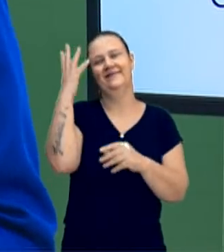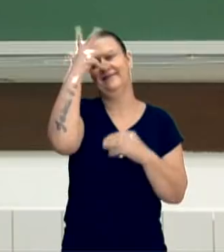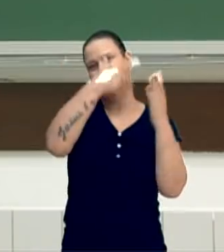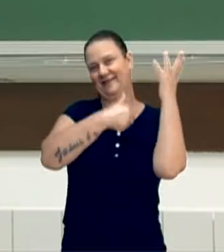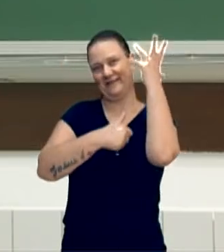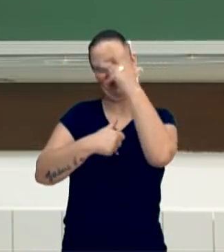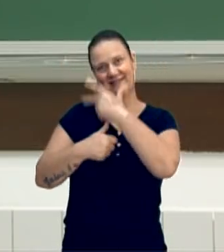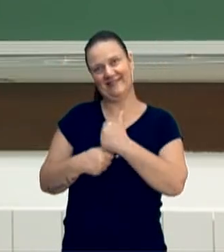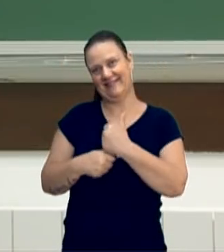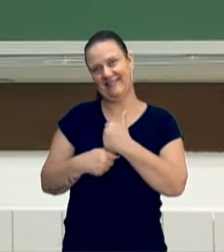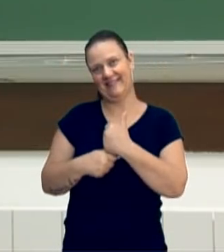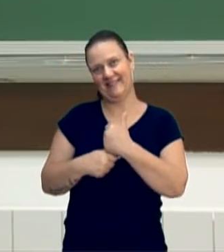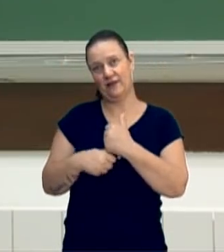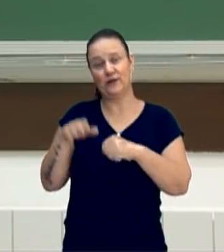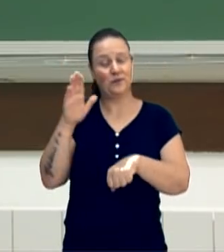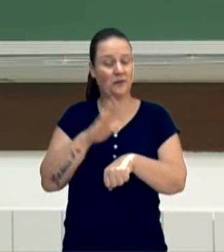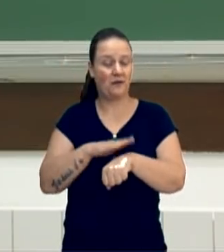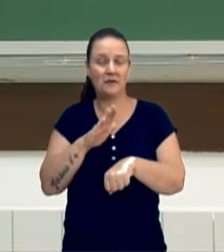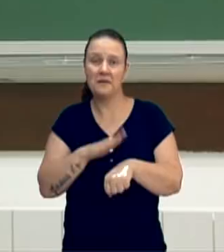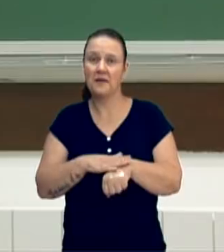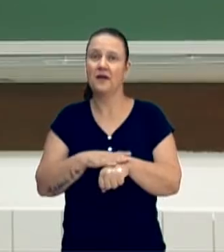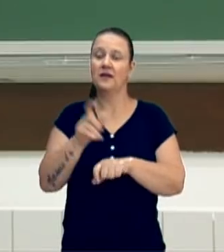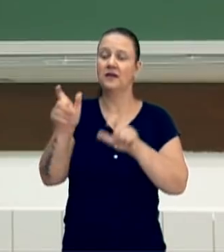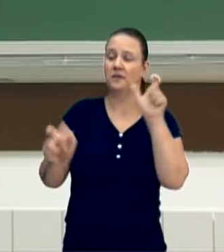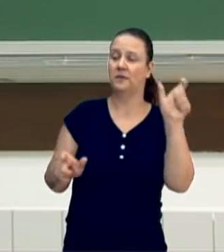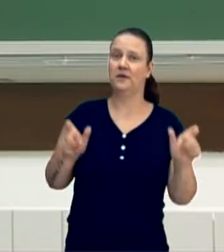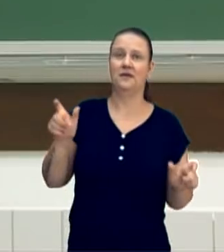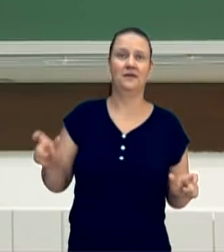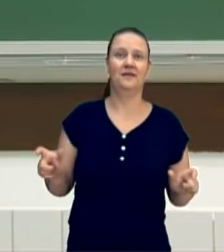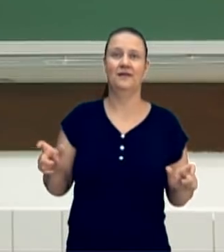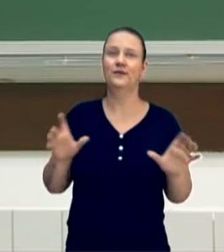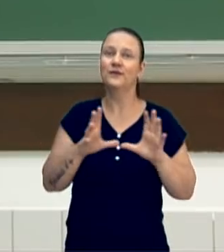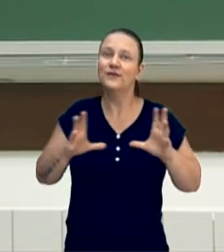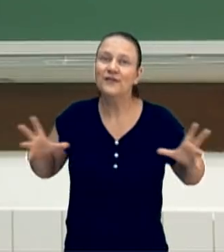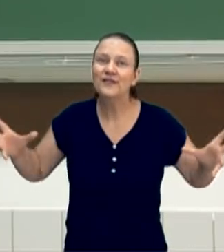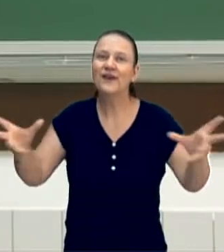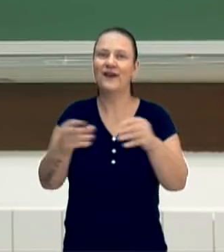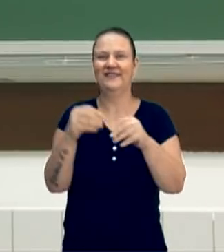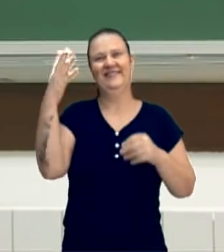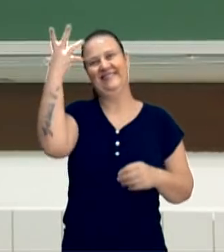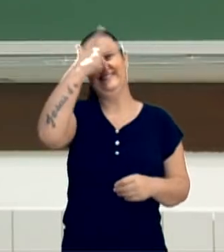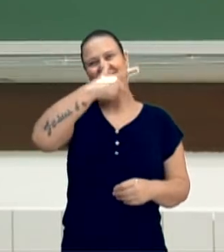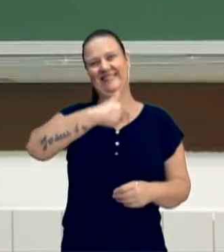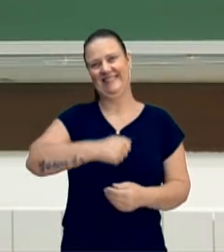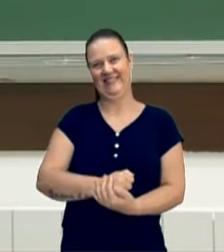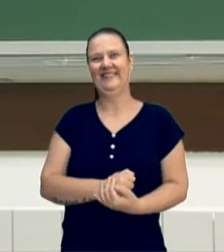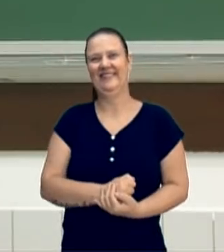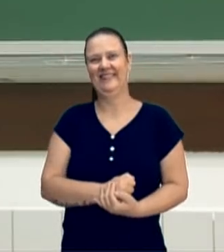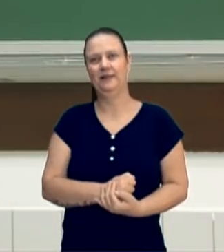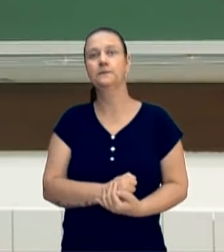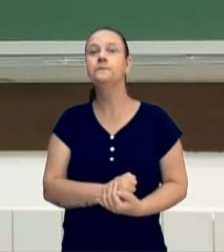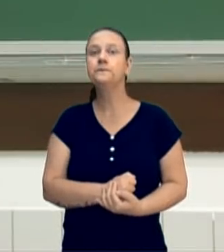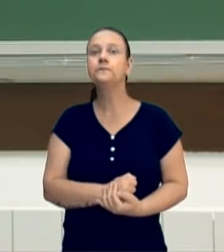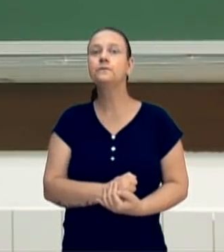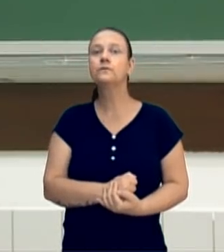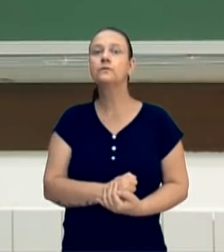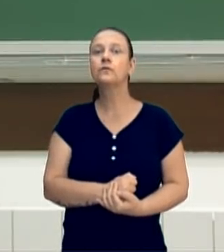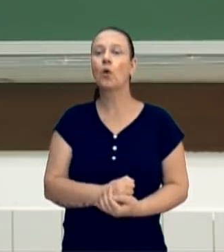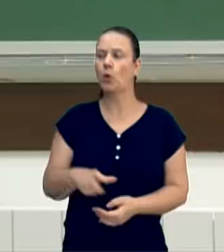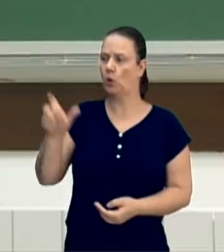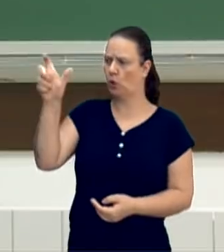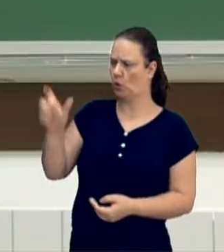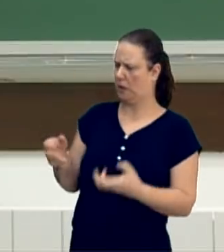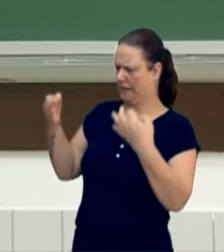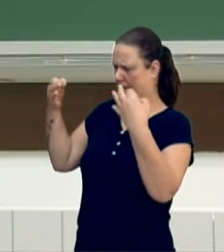para alguém. Em algum momento, todos nós somos. Tudo bem? E aí, um é certinho,